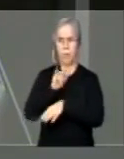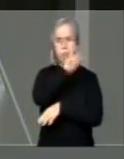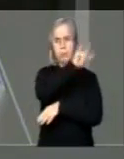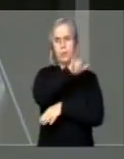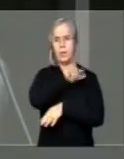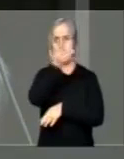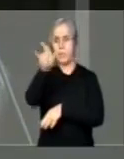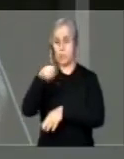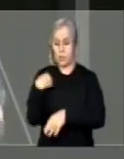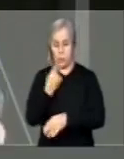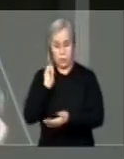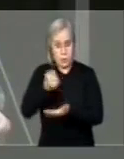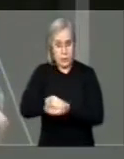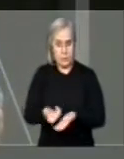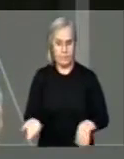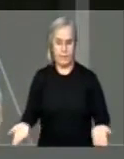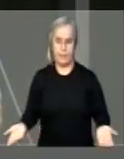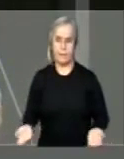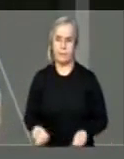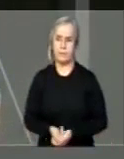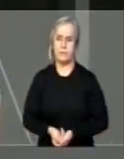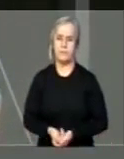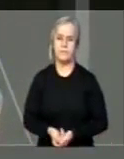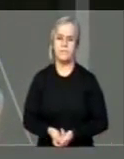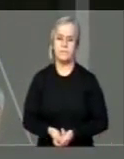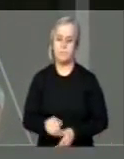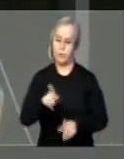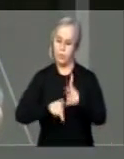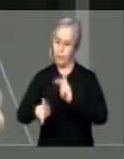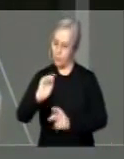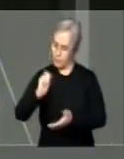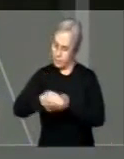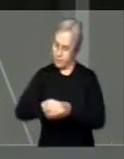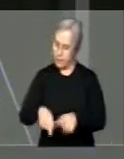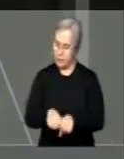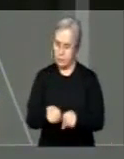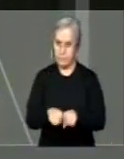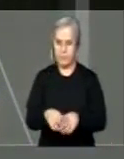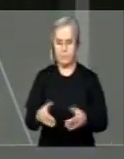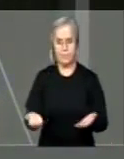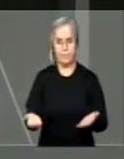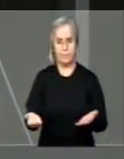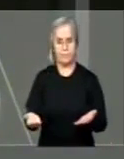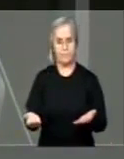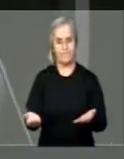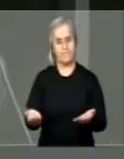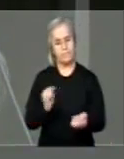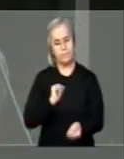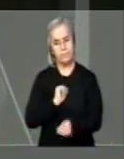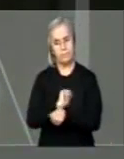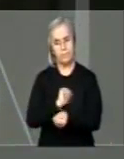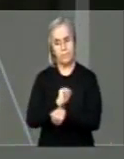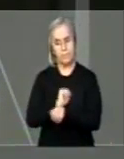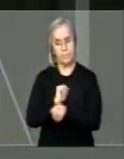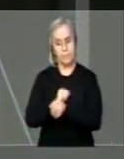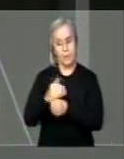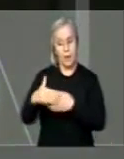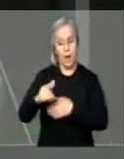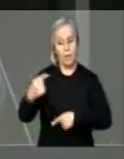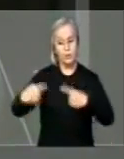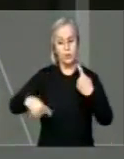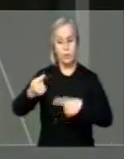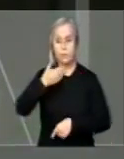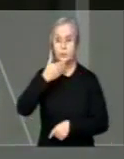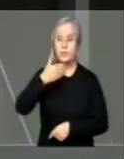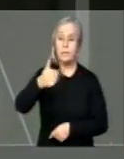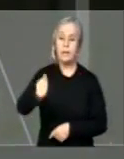que paga o nosso deslocamento como parlamentares. Portanto, o adiamento é para que possamos discutir